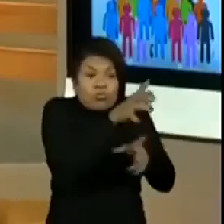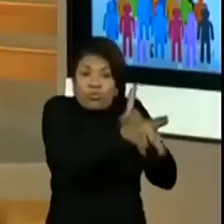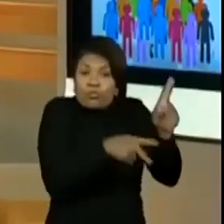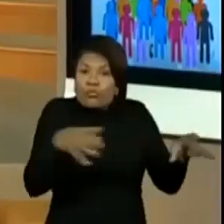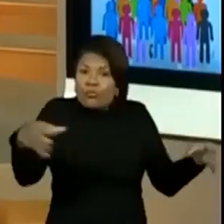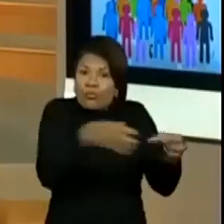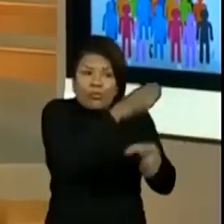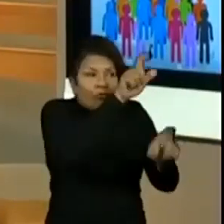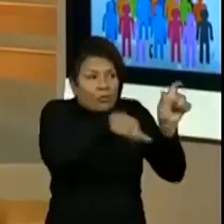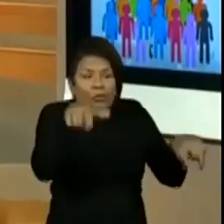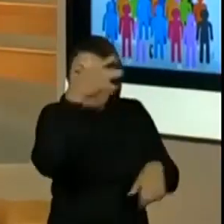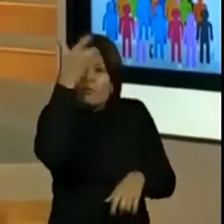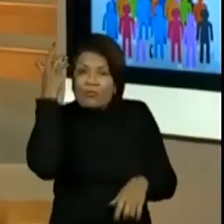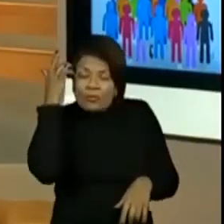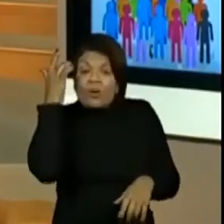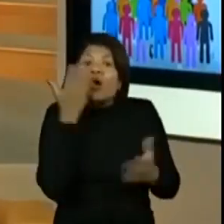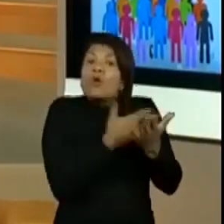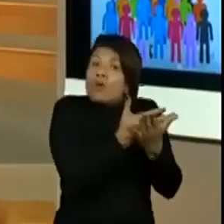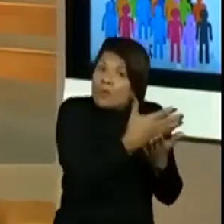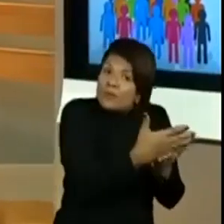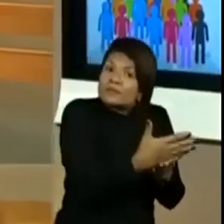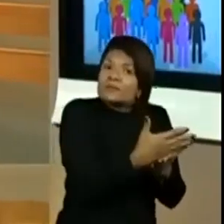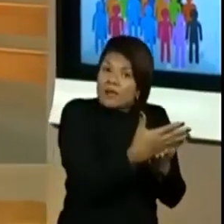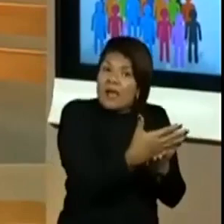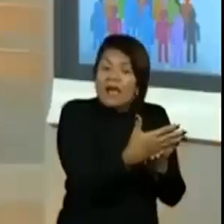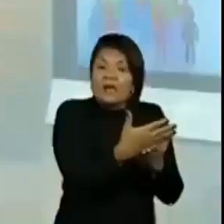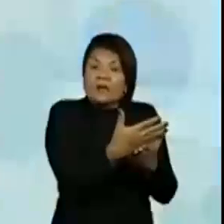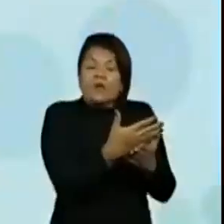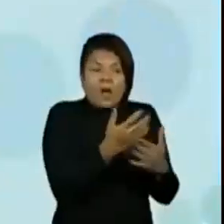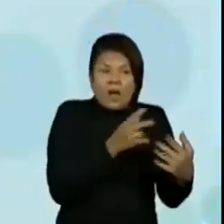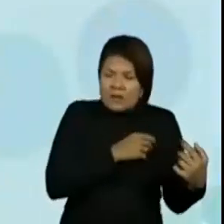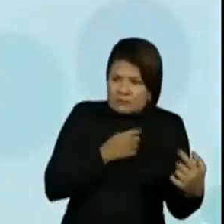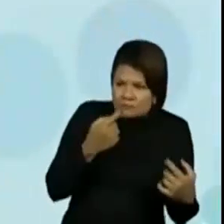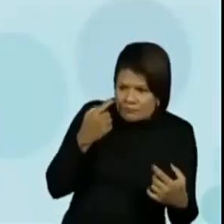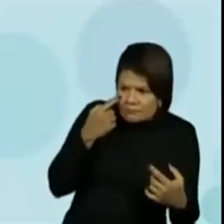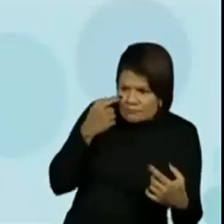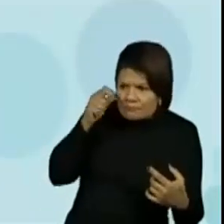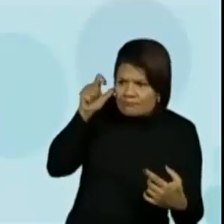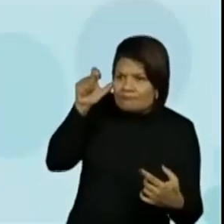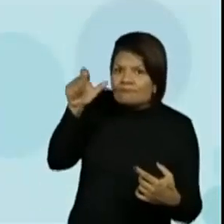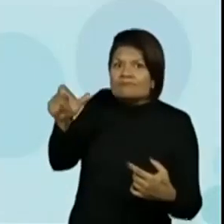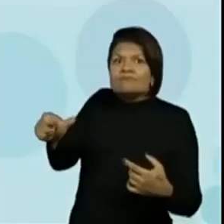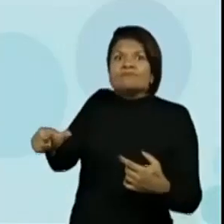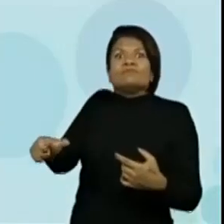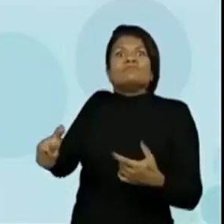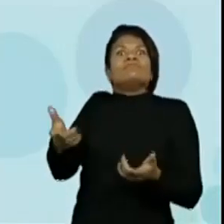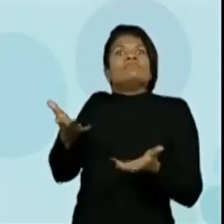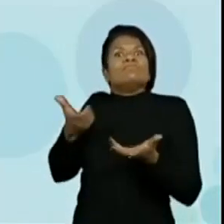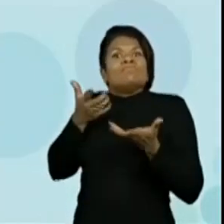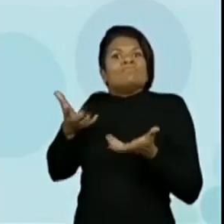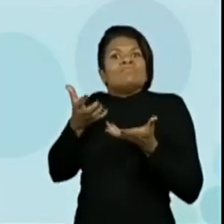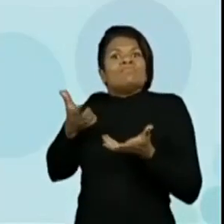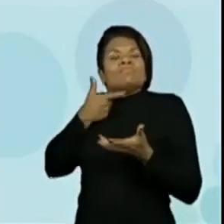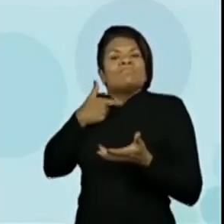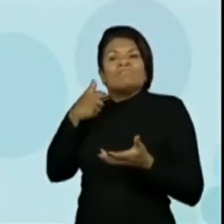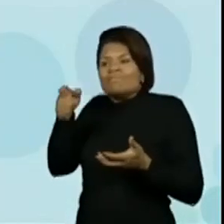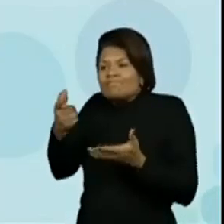as pessoas começaram a desejar a blusa de Pedro. Olha que interessante. Pedro,